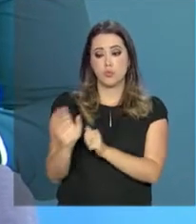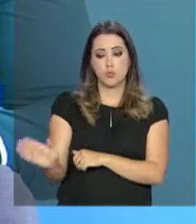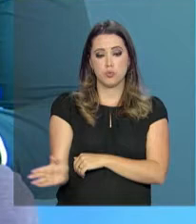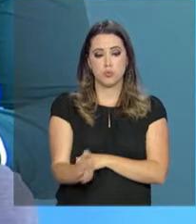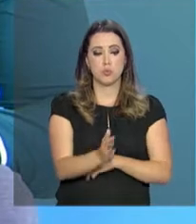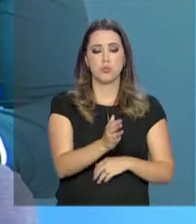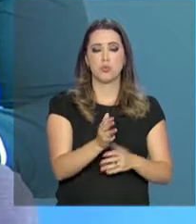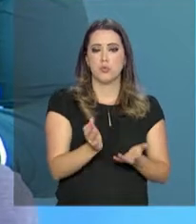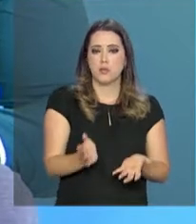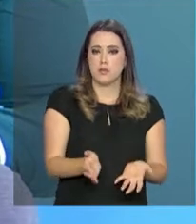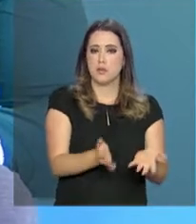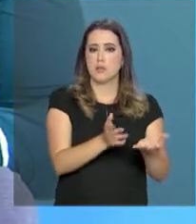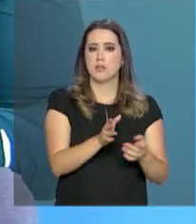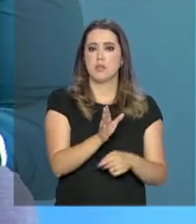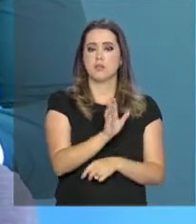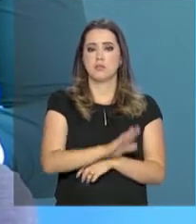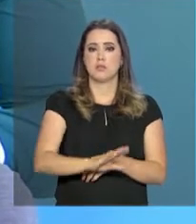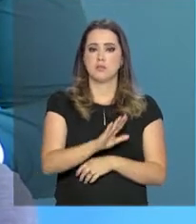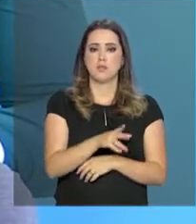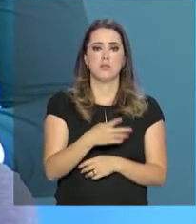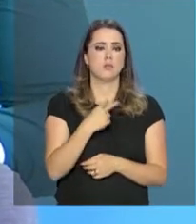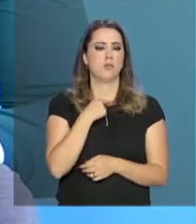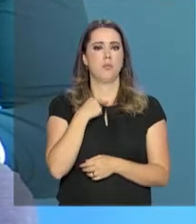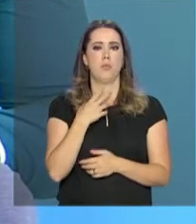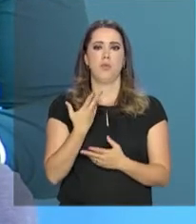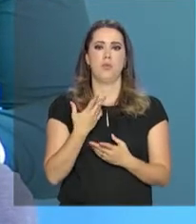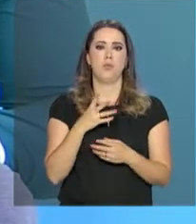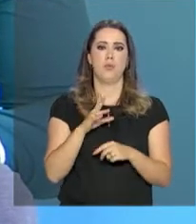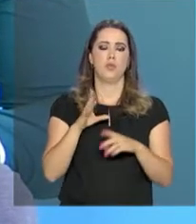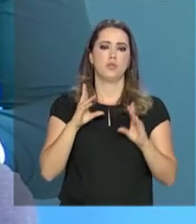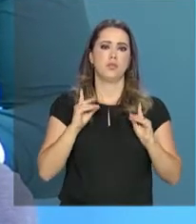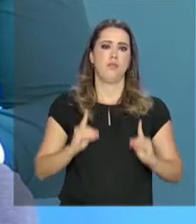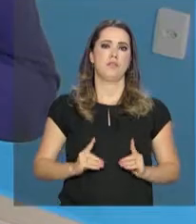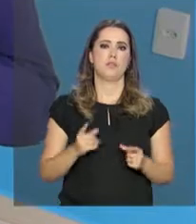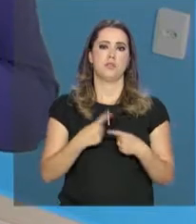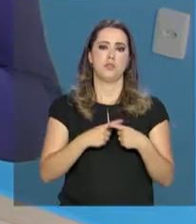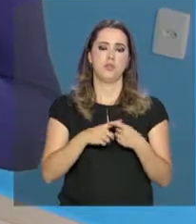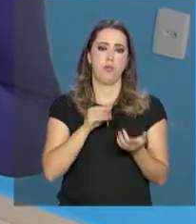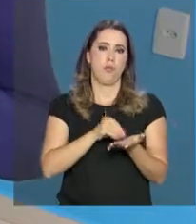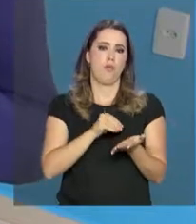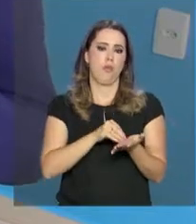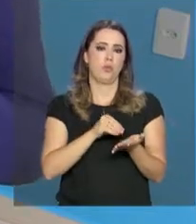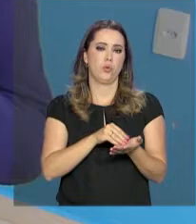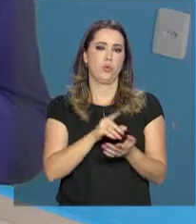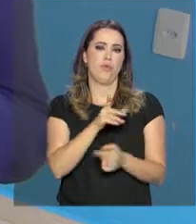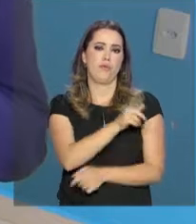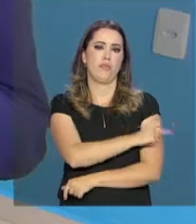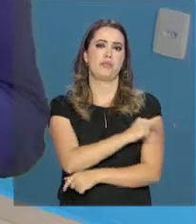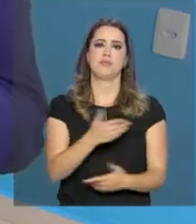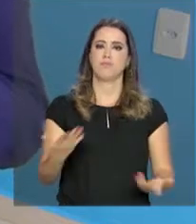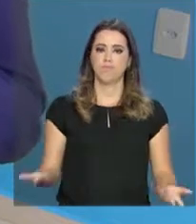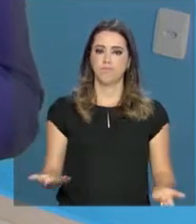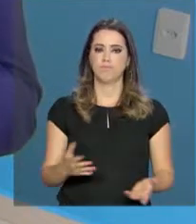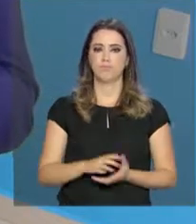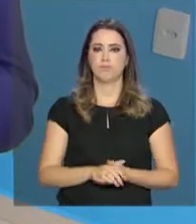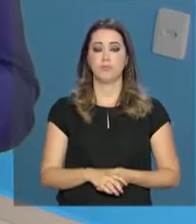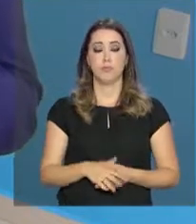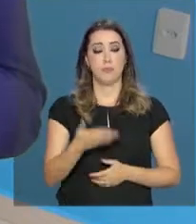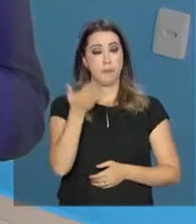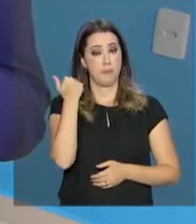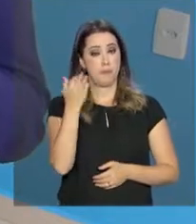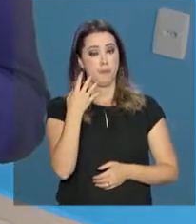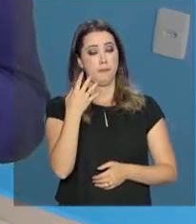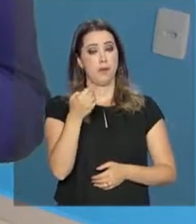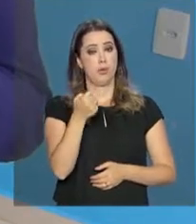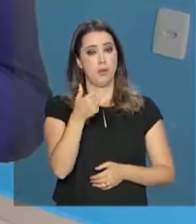não deixe eles devem adquirir uma deficiência por falta do mundo a vacina é o último caso de paralisia infantil no país foi notificado há